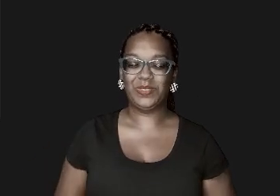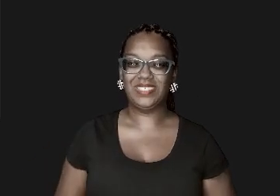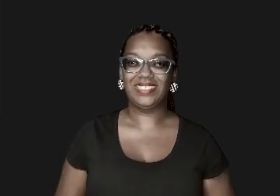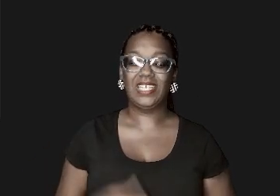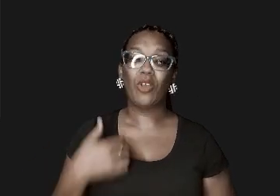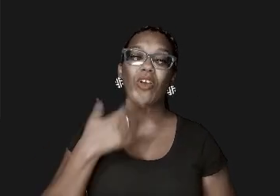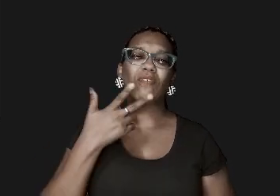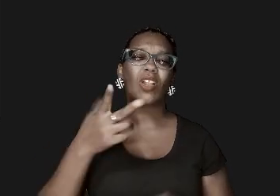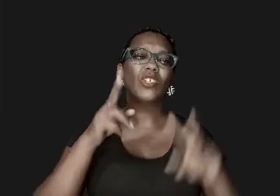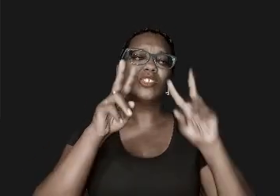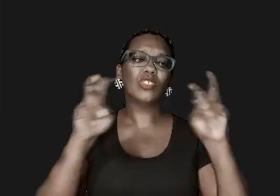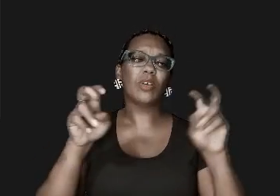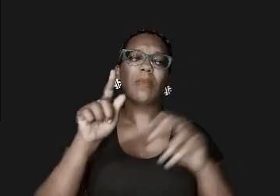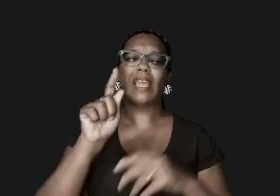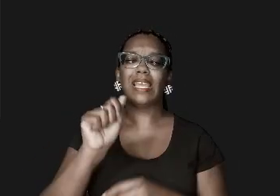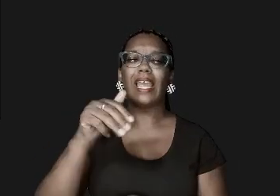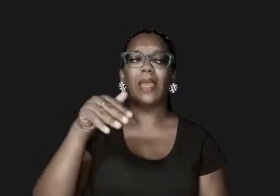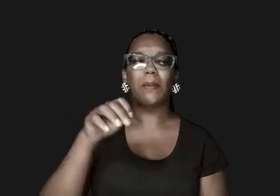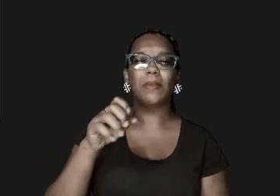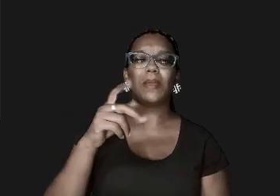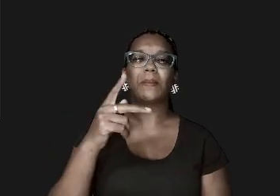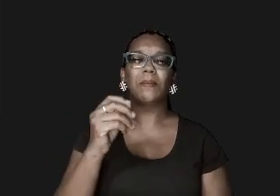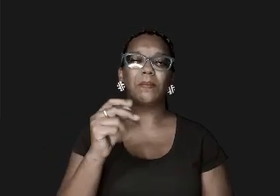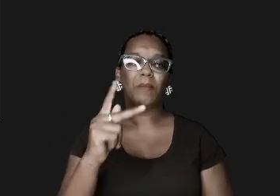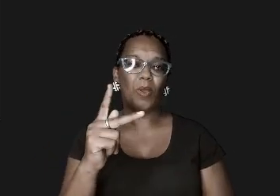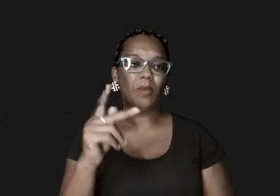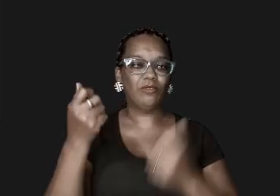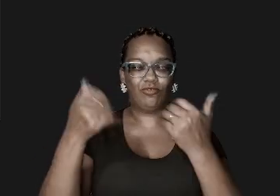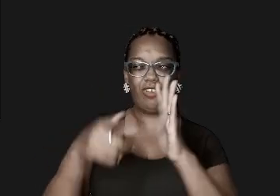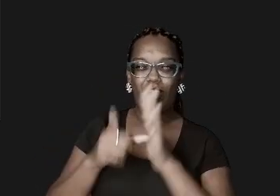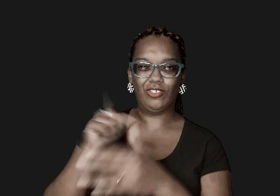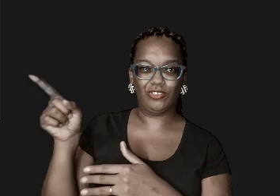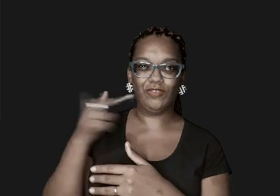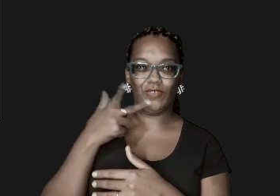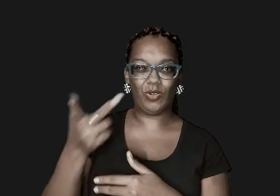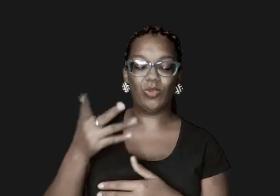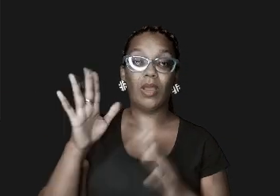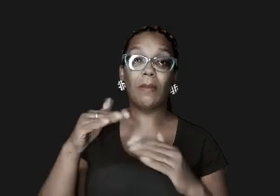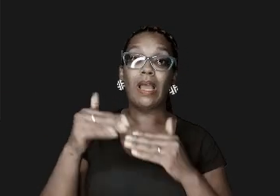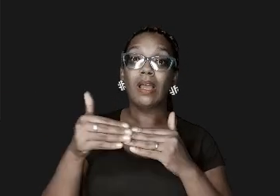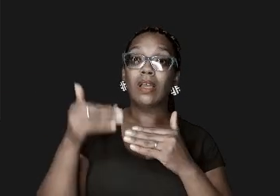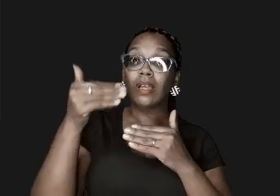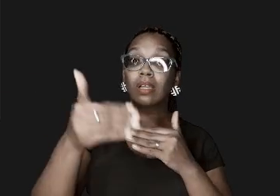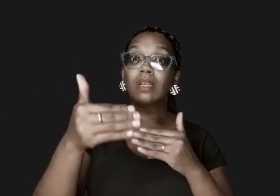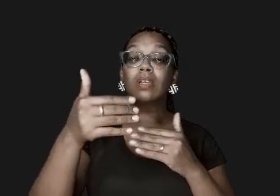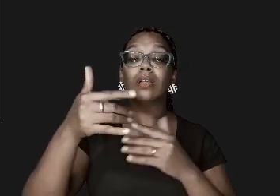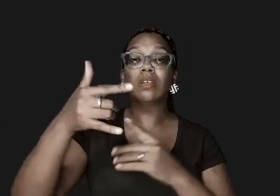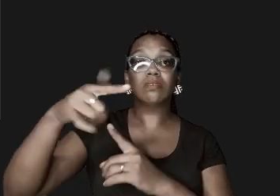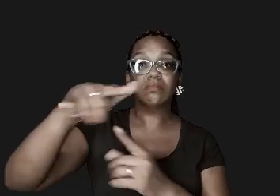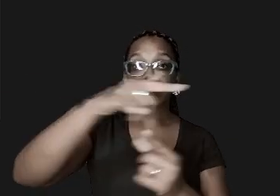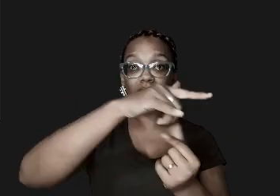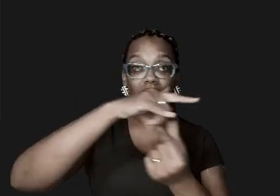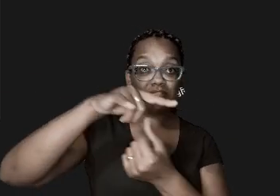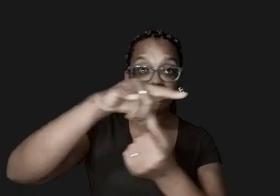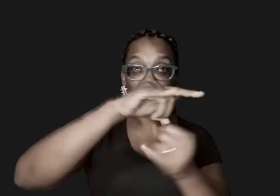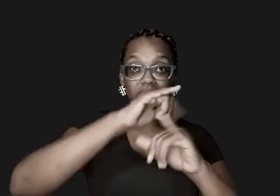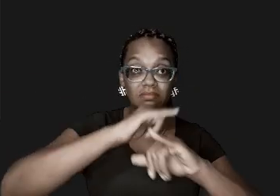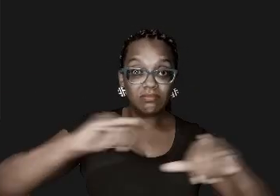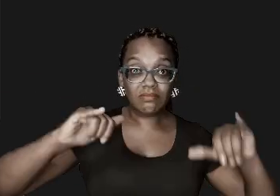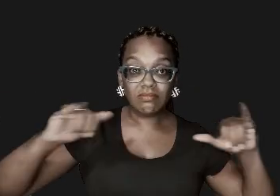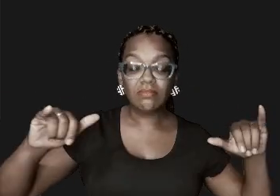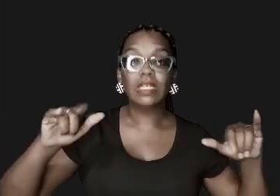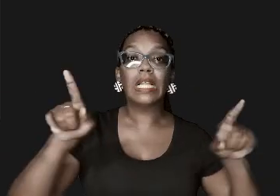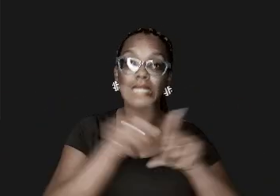de uma análise Econômica bom entendendo eu ia falar do caso do game pop é